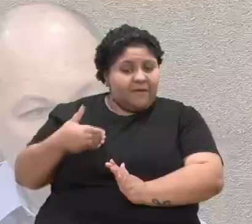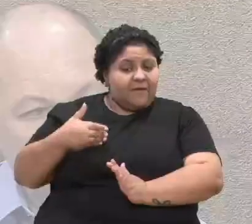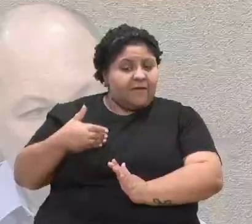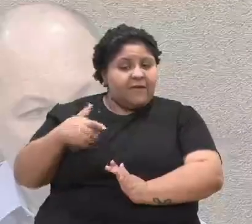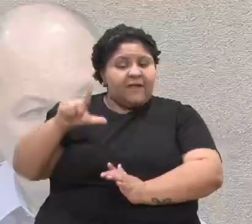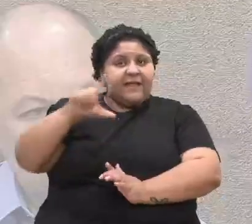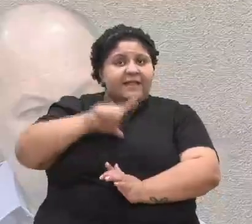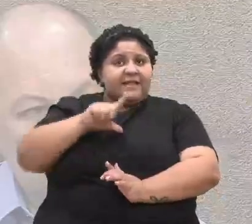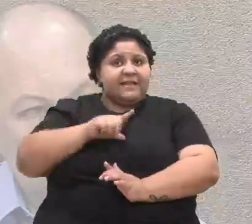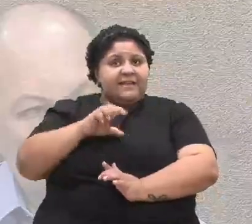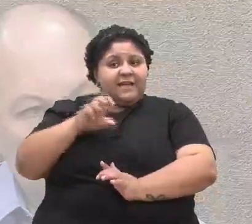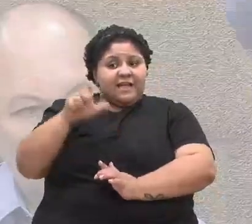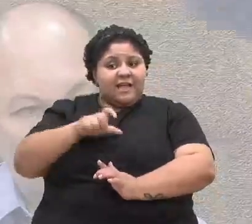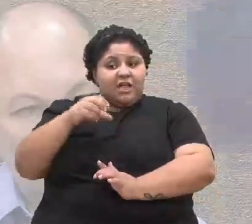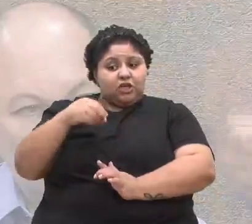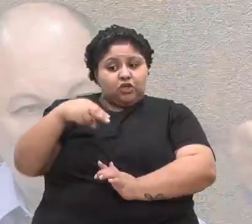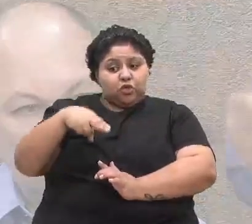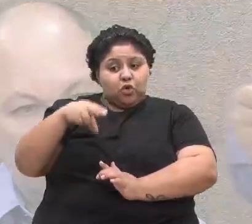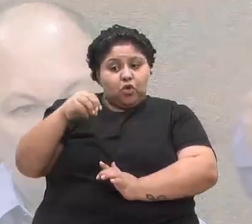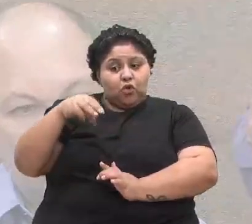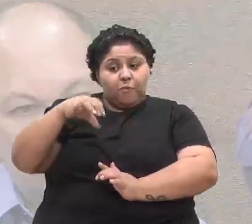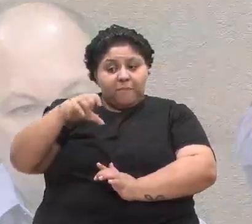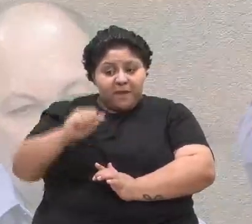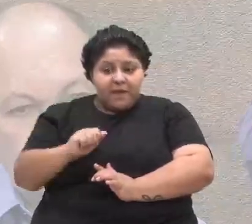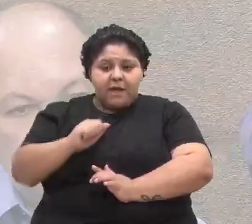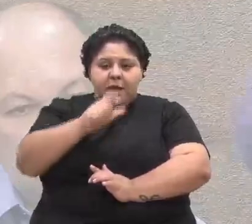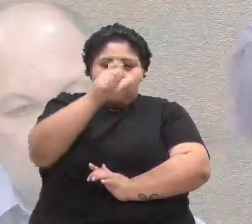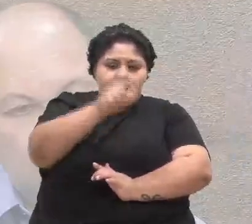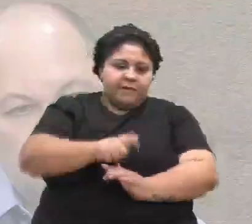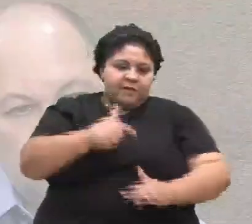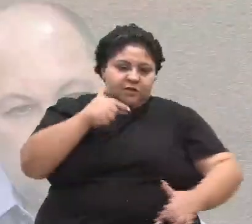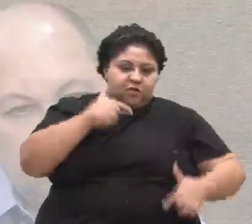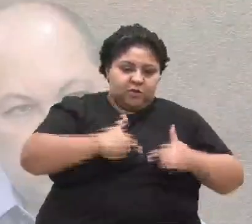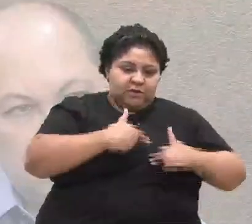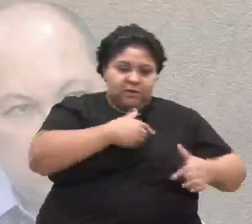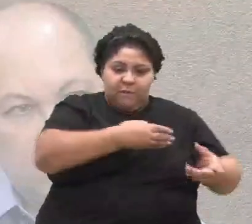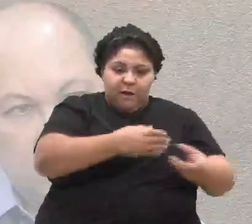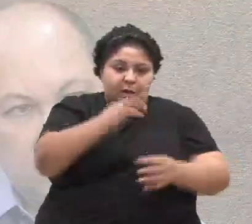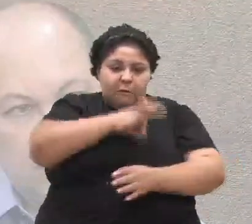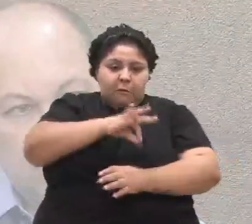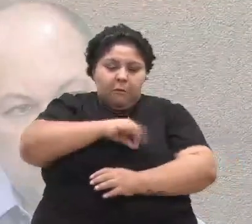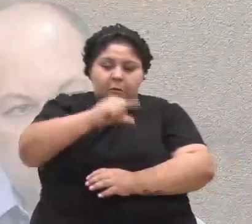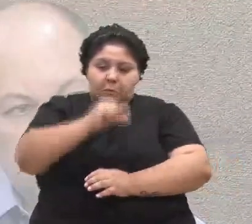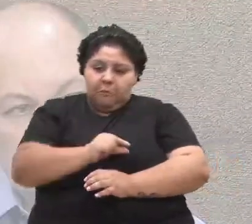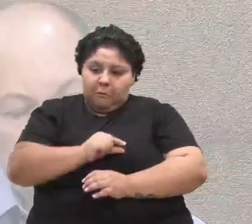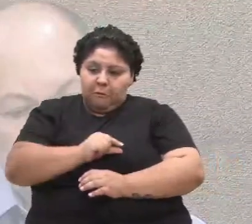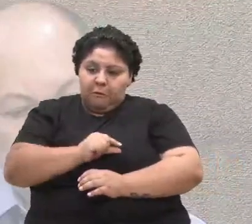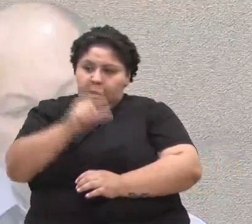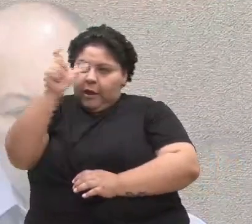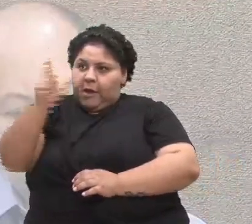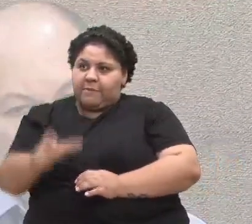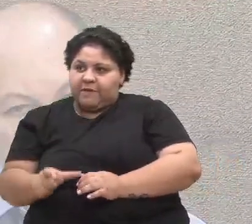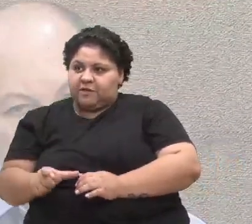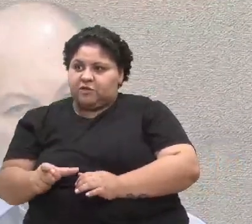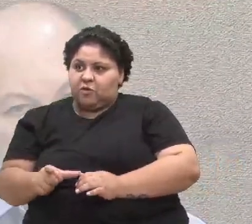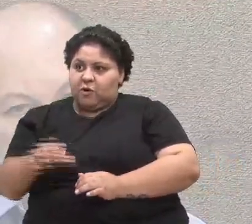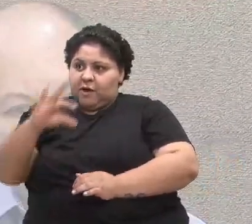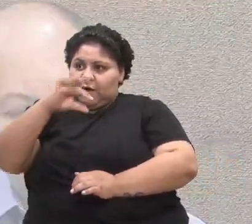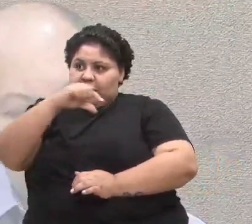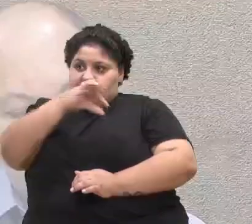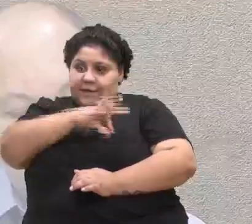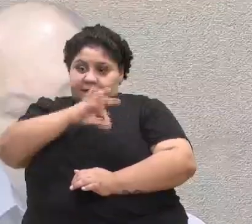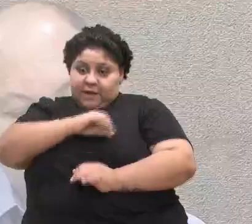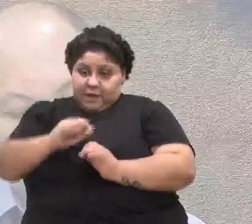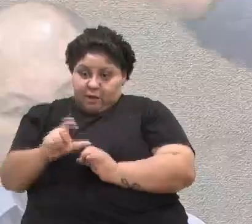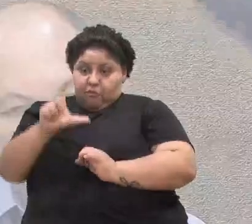tem aquele que trabalha um monte e ganha pouco, e muitas vezes tem aquele que ganha muito e trabalha menos. Quer dizer, tem aquele que ganha